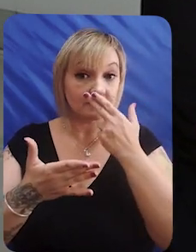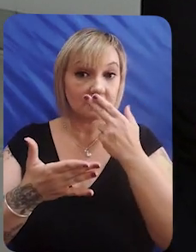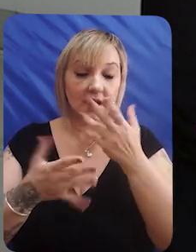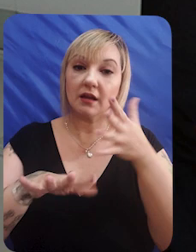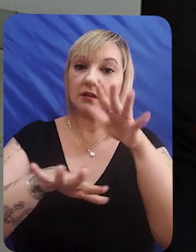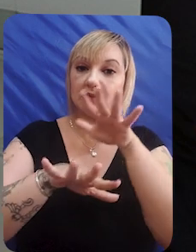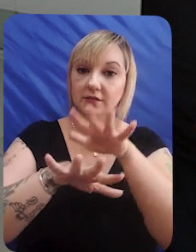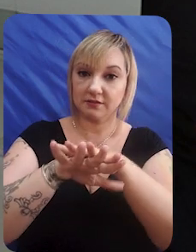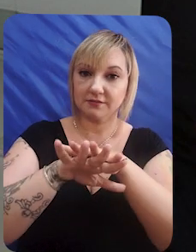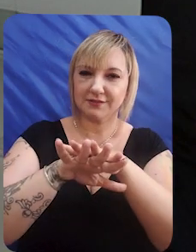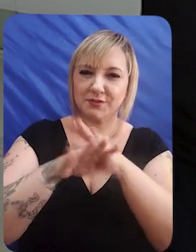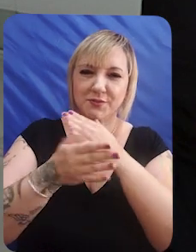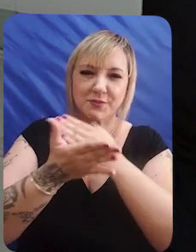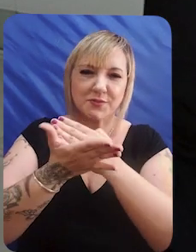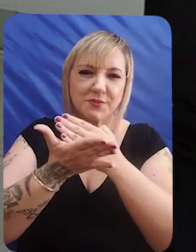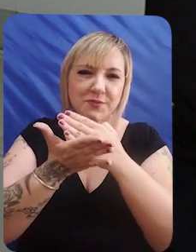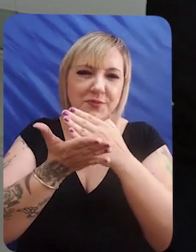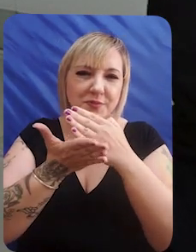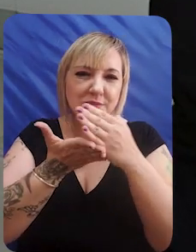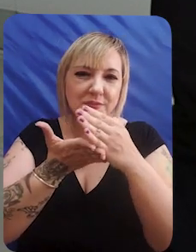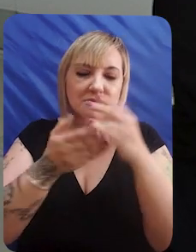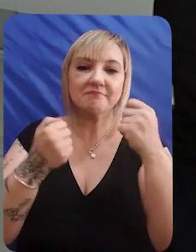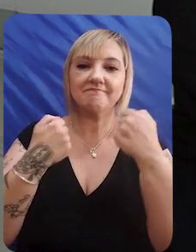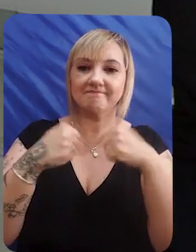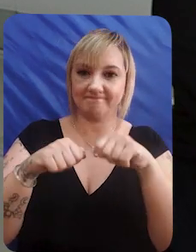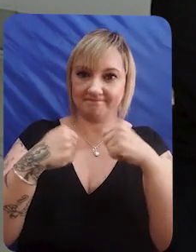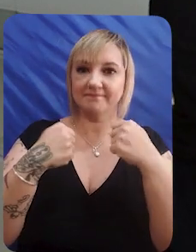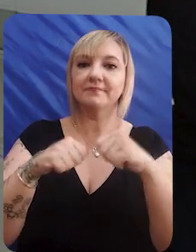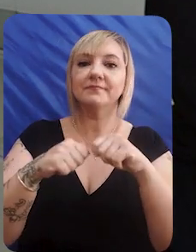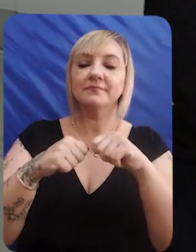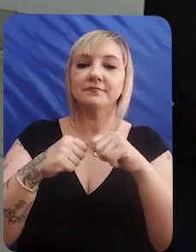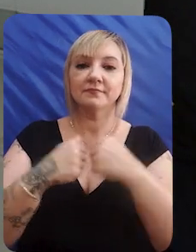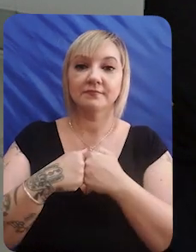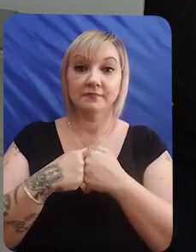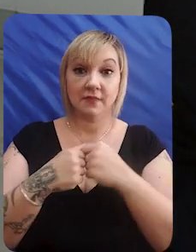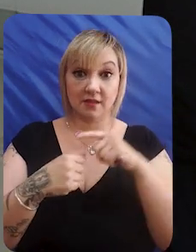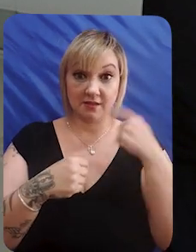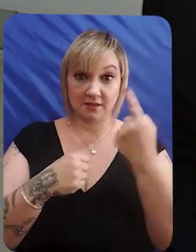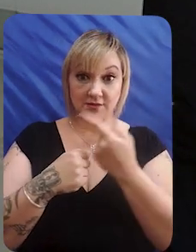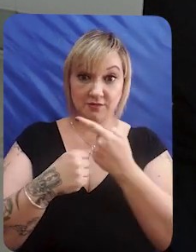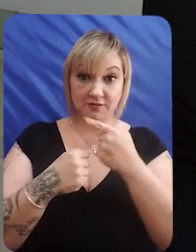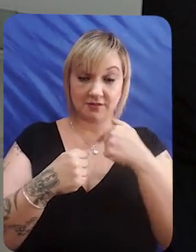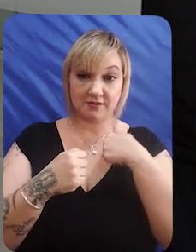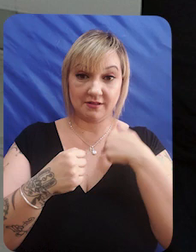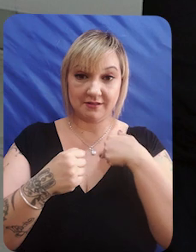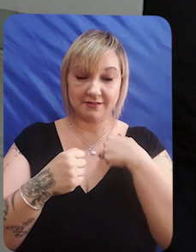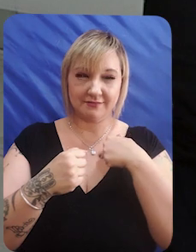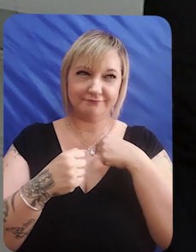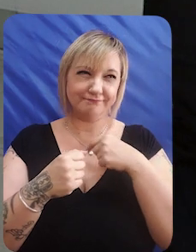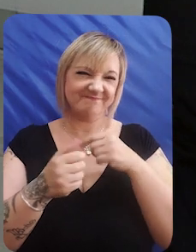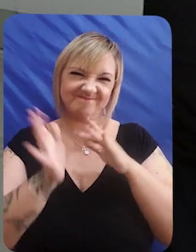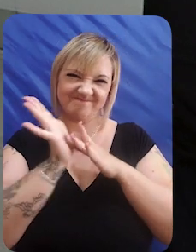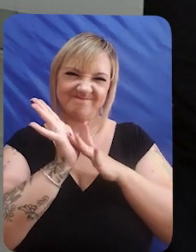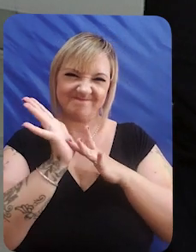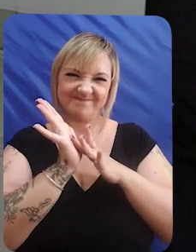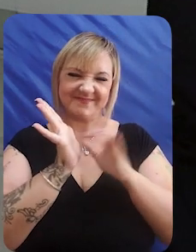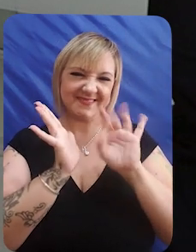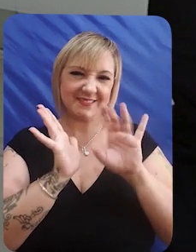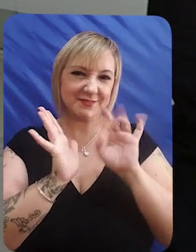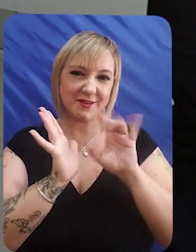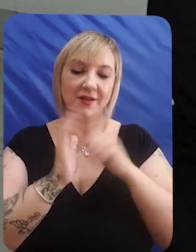a inclusão ainda está bem precisando, né? Por enquanto, a gente está naquela para inglês ver. Eu